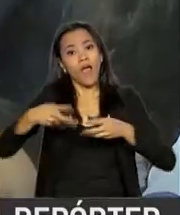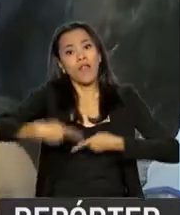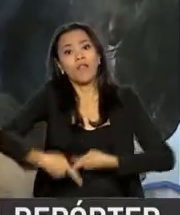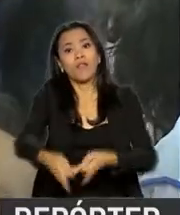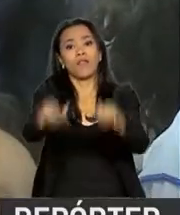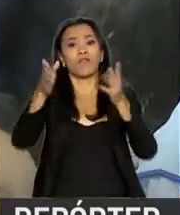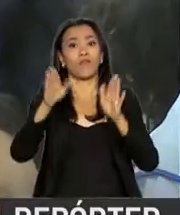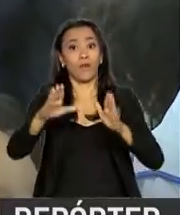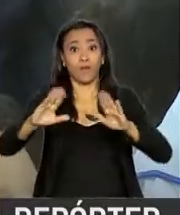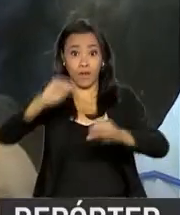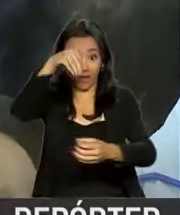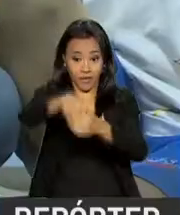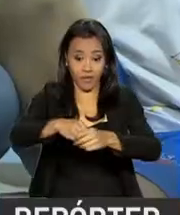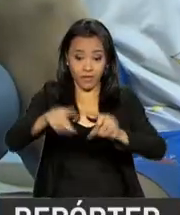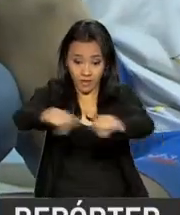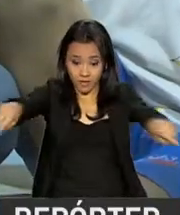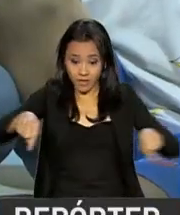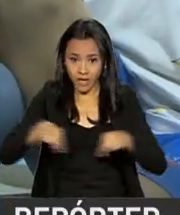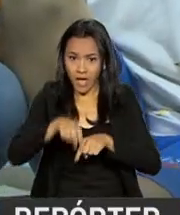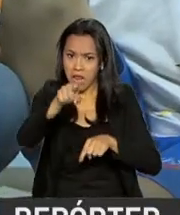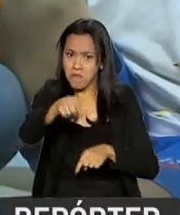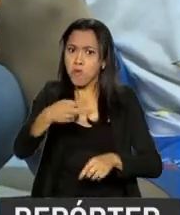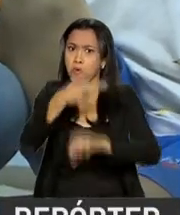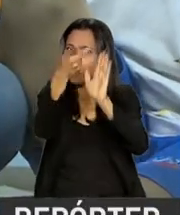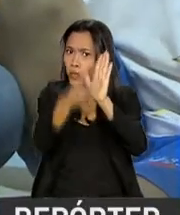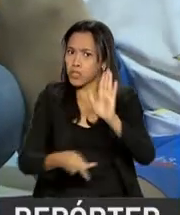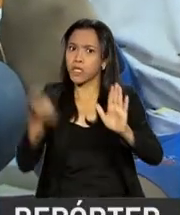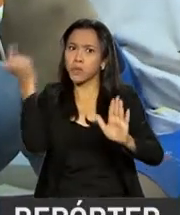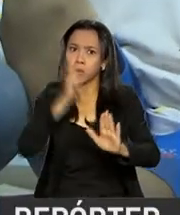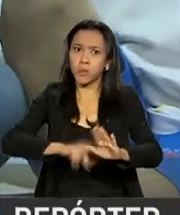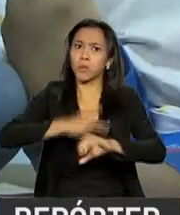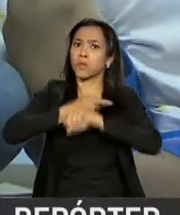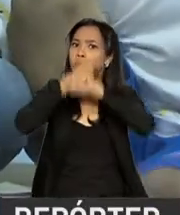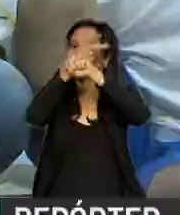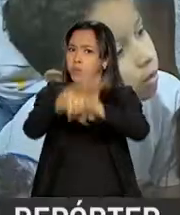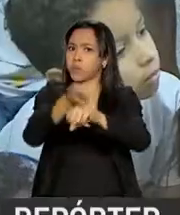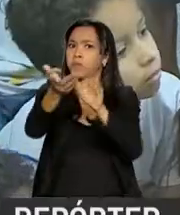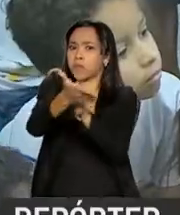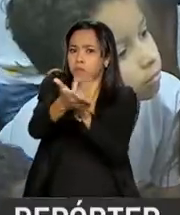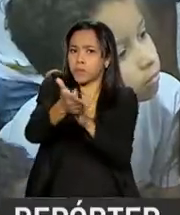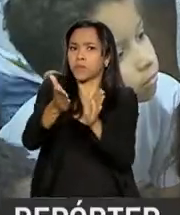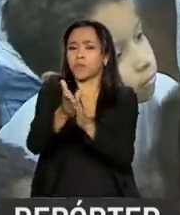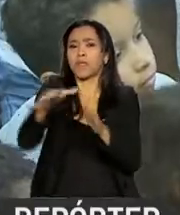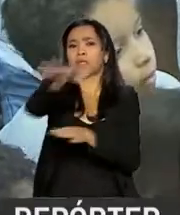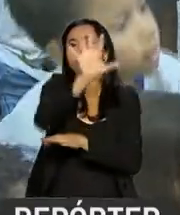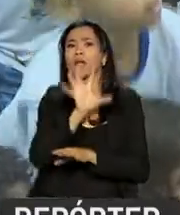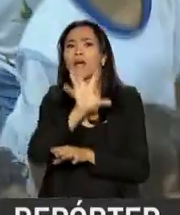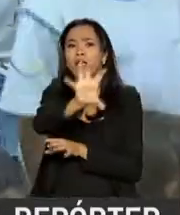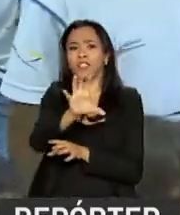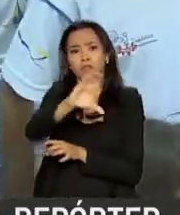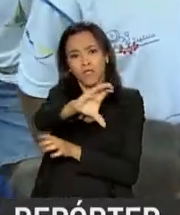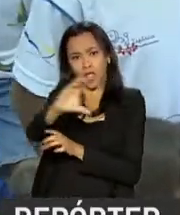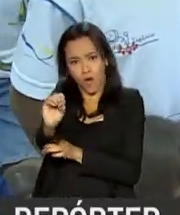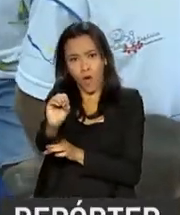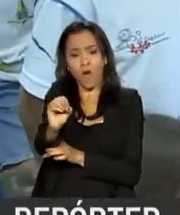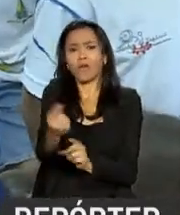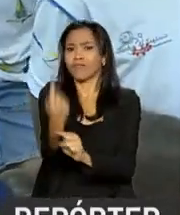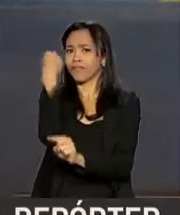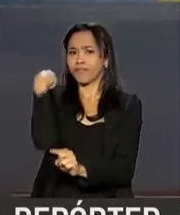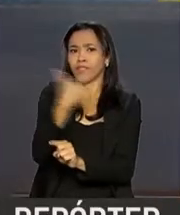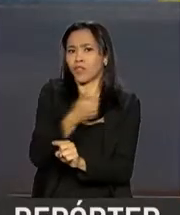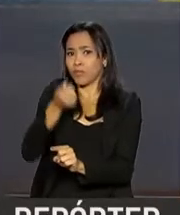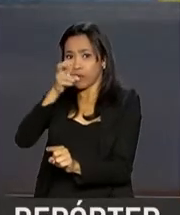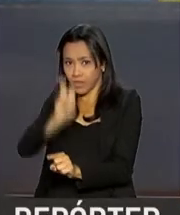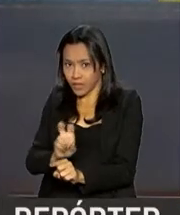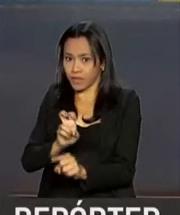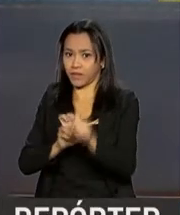de aula o projeto foi o vencedor da região centro-oeste do prêmio professores do brasil em 2015 a